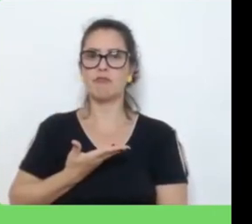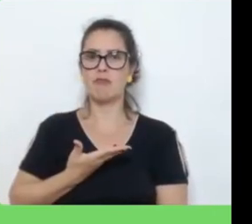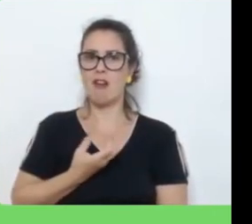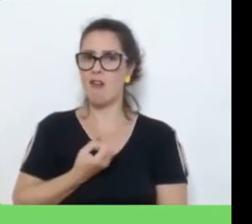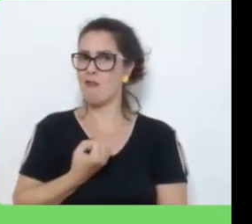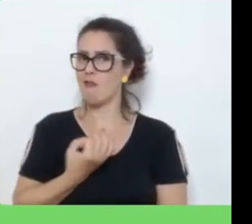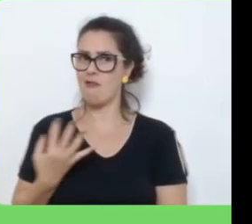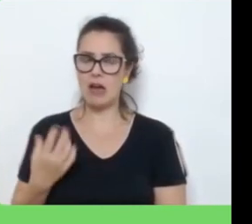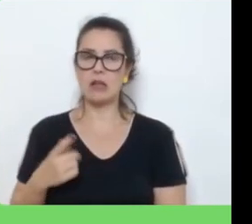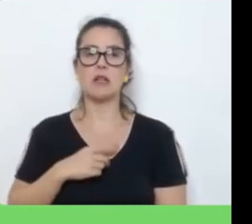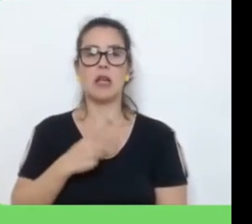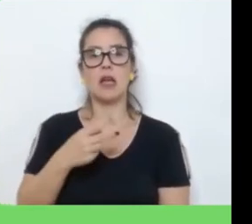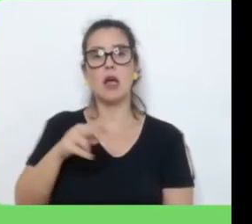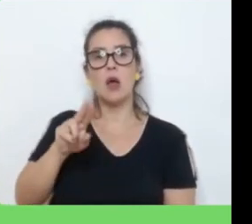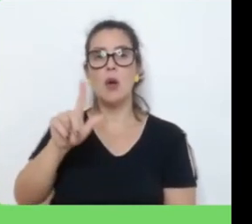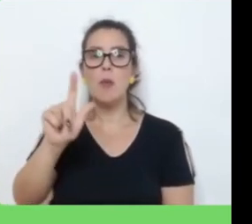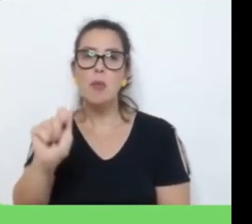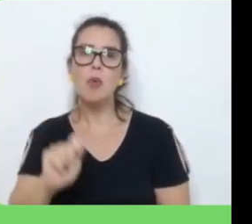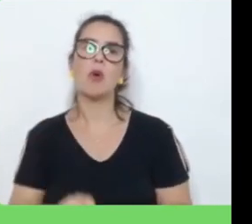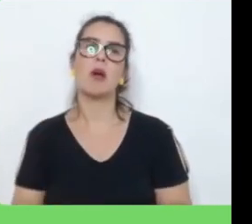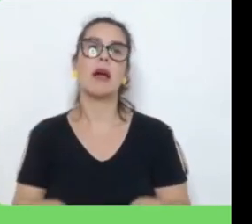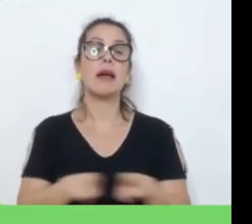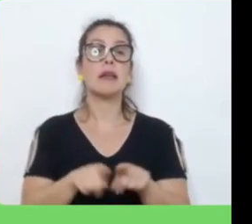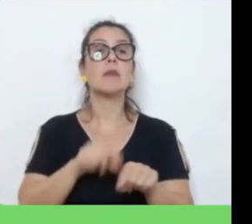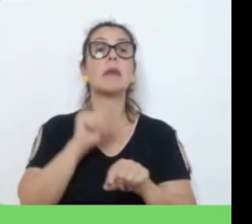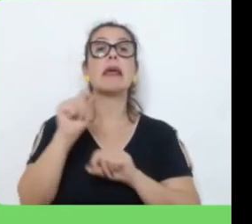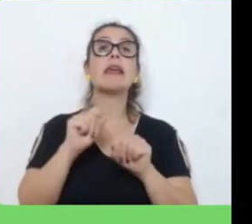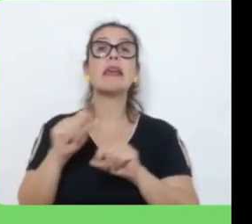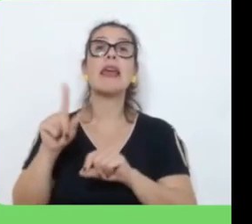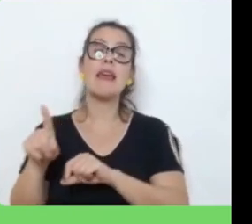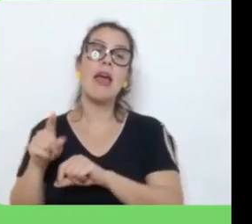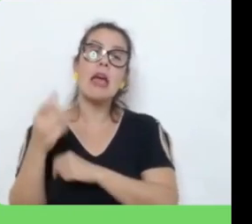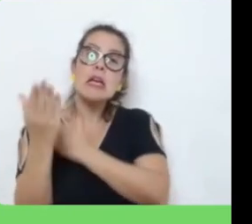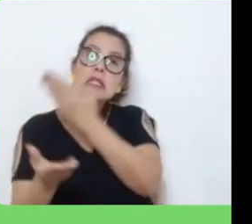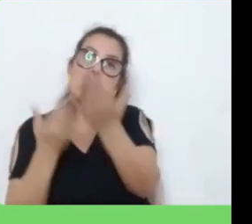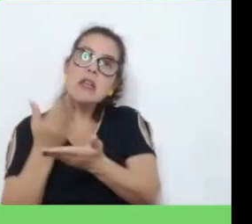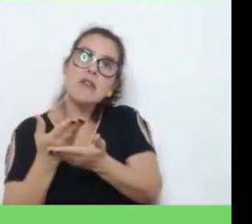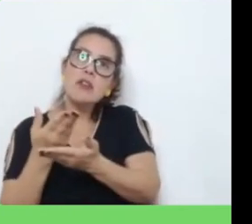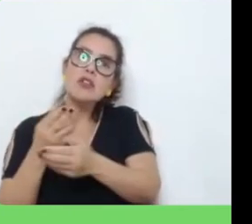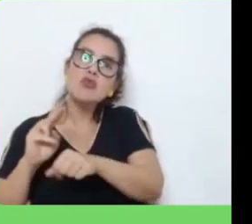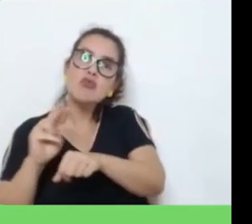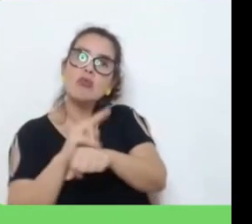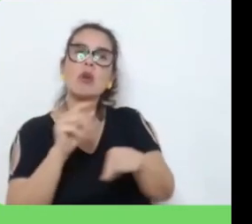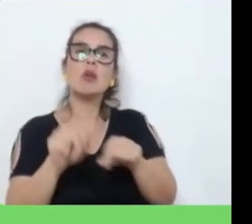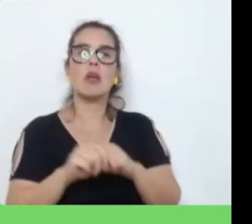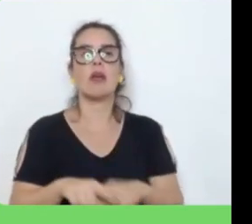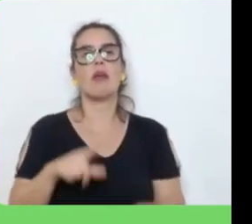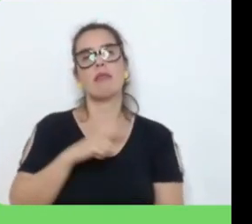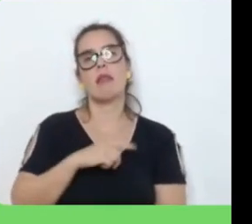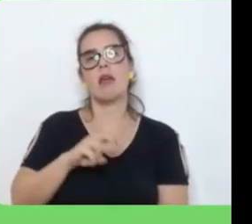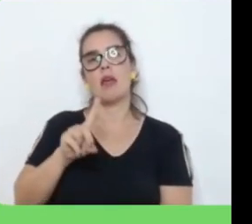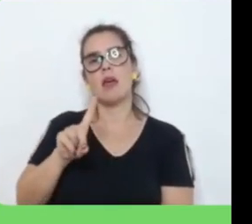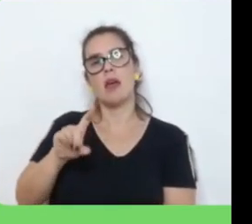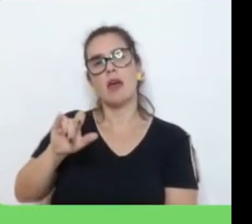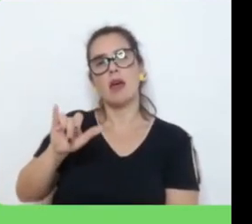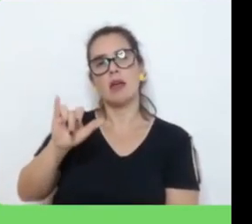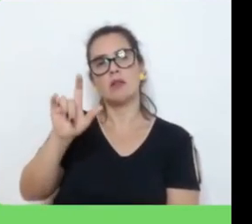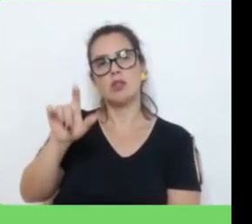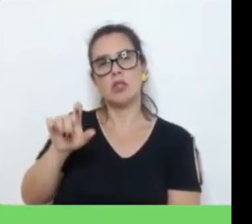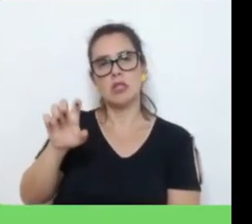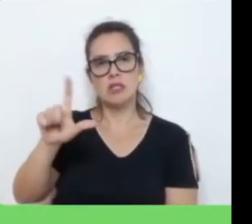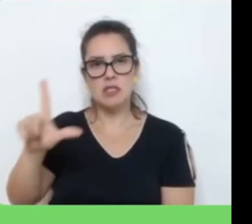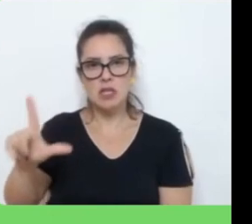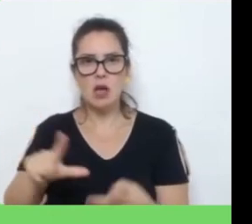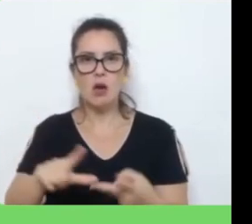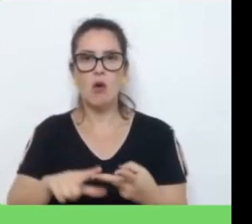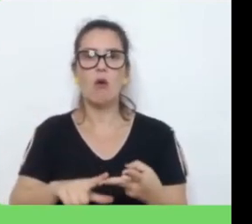a pulga fanati como prestadores de serviços tem a dixel da nossa queridíssima erca game audio Academy do Thiago Adamo a FD